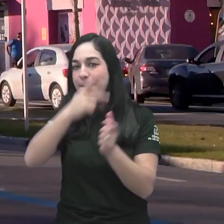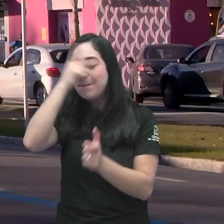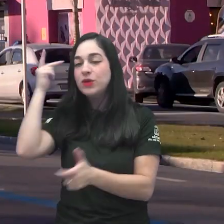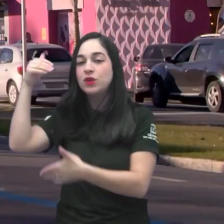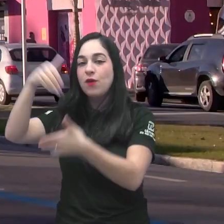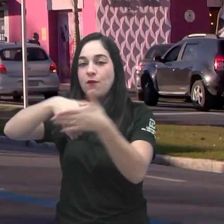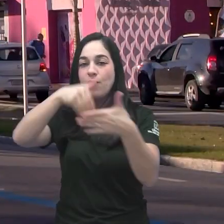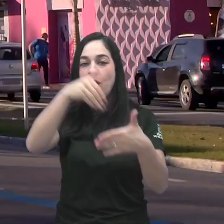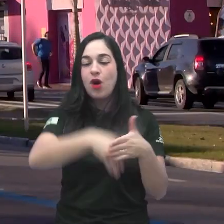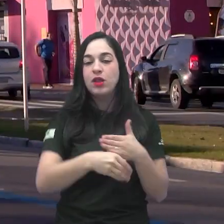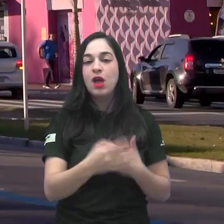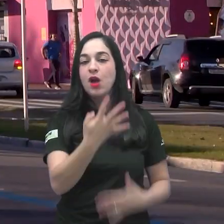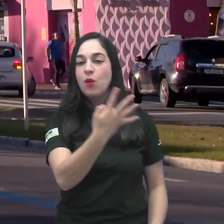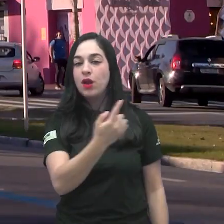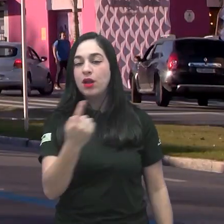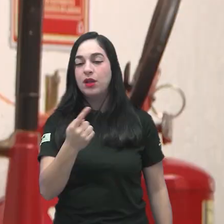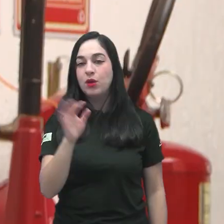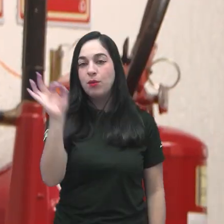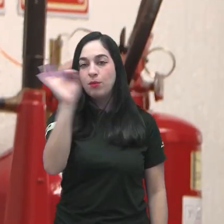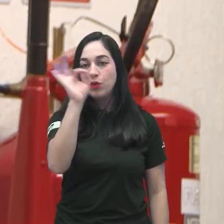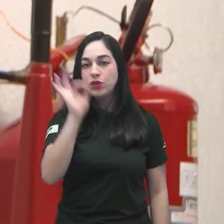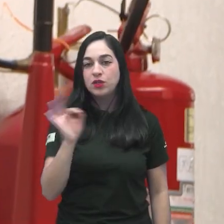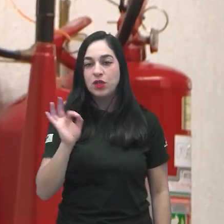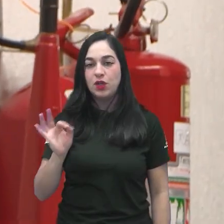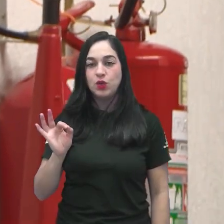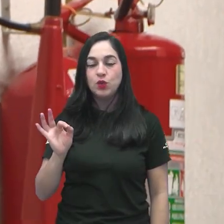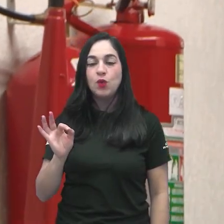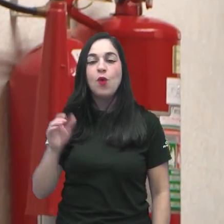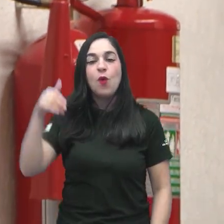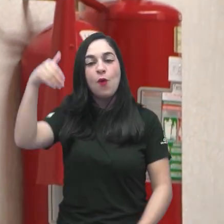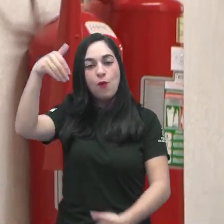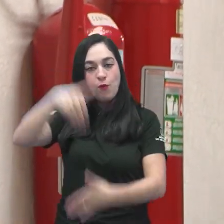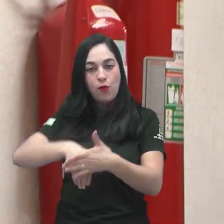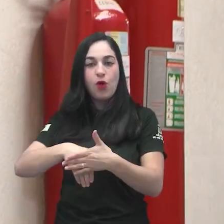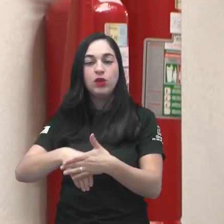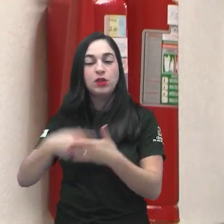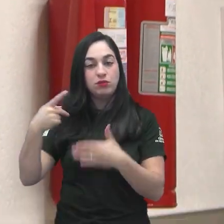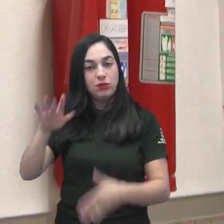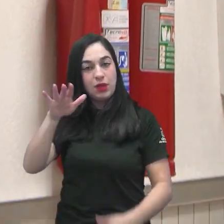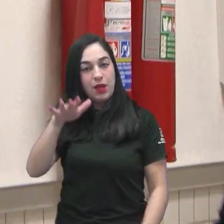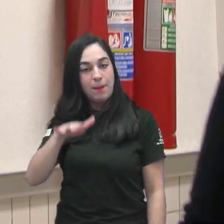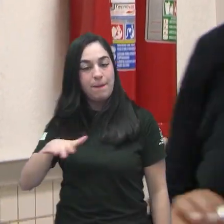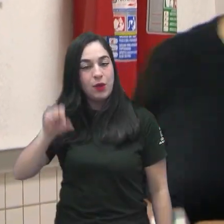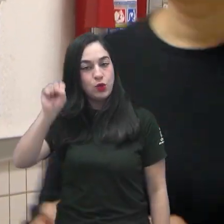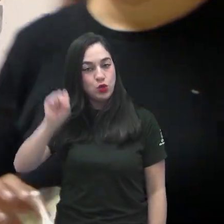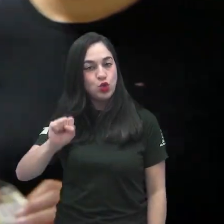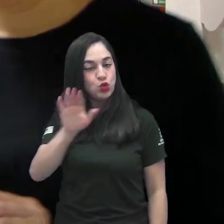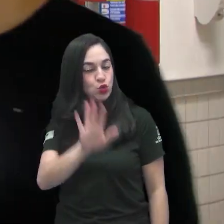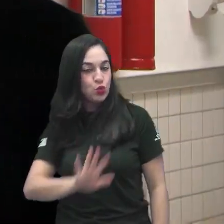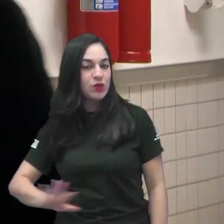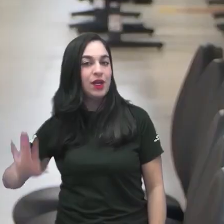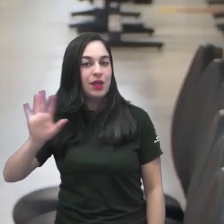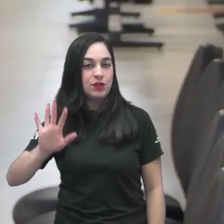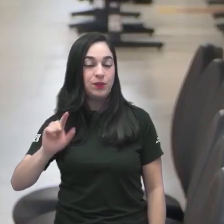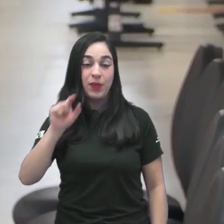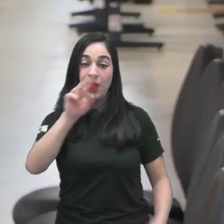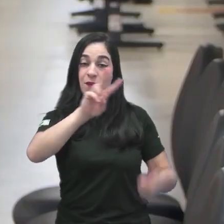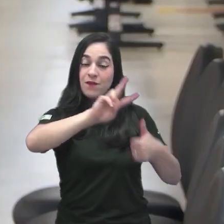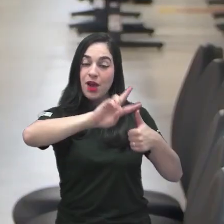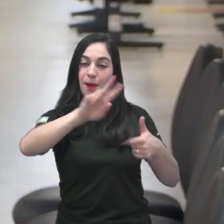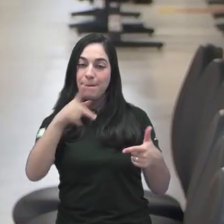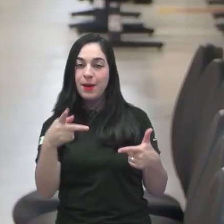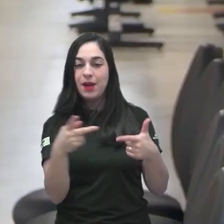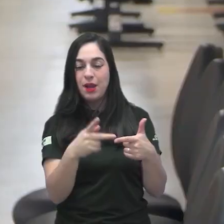o maior eleitorado do país. Mais de 41% dos eleitores votam em colégios eleitorais do Sudeste. Aqui no